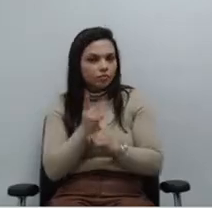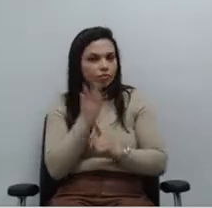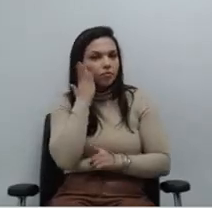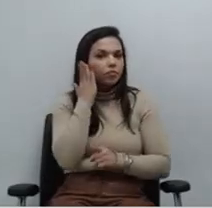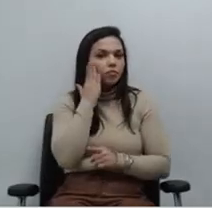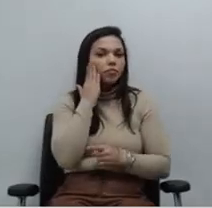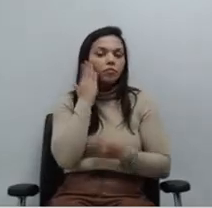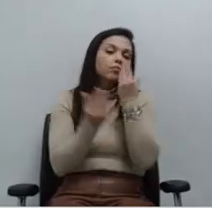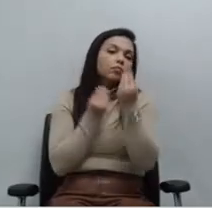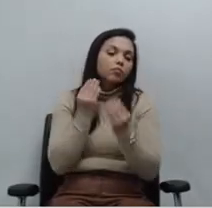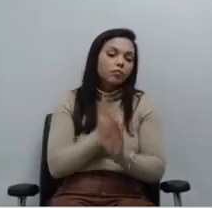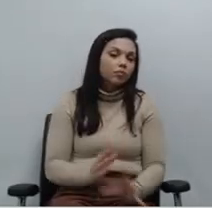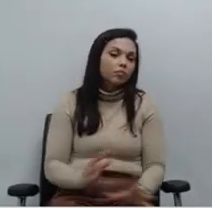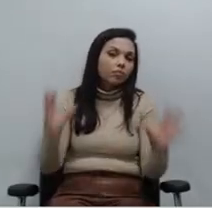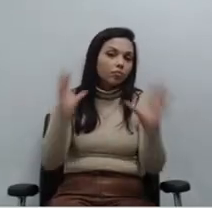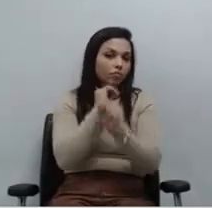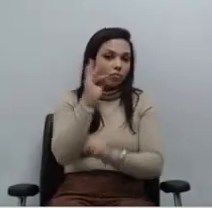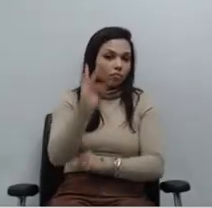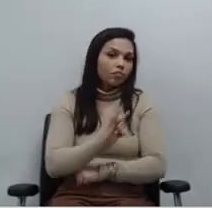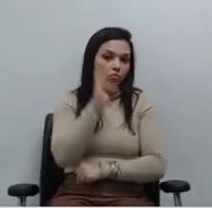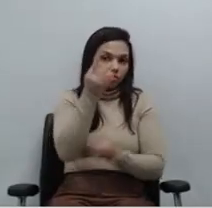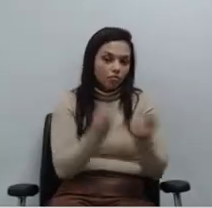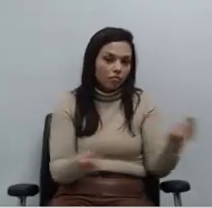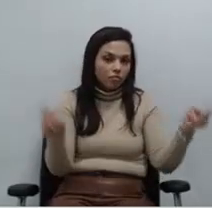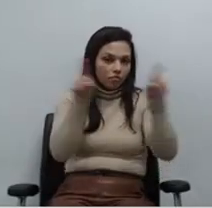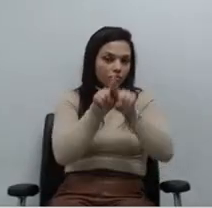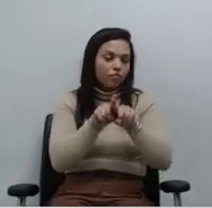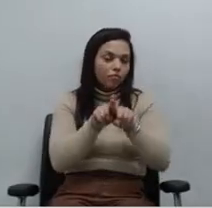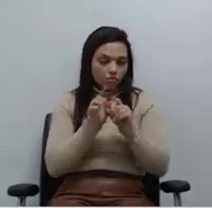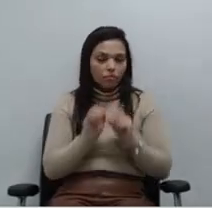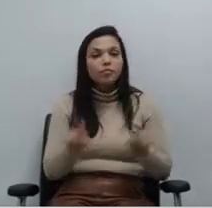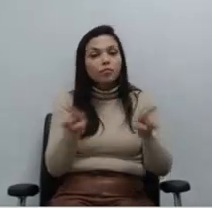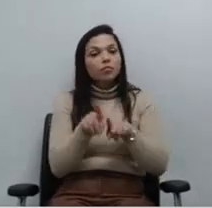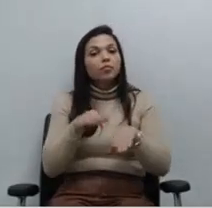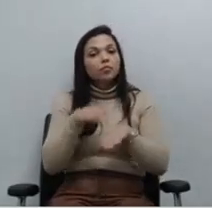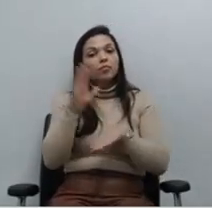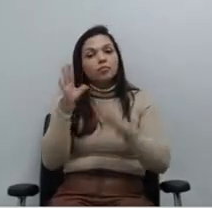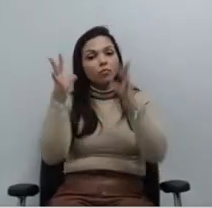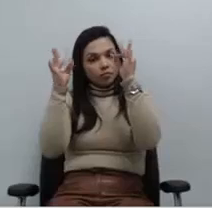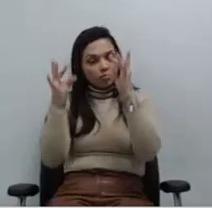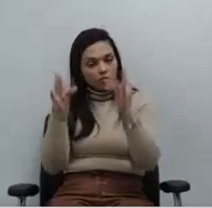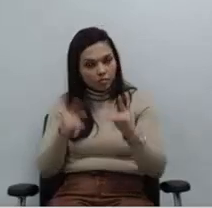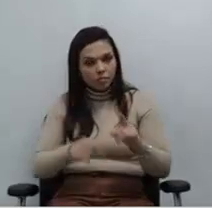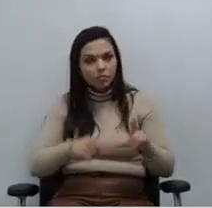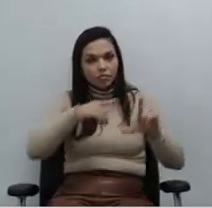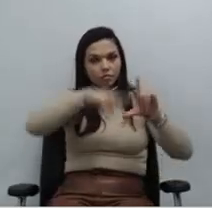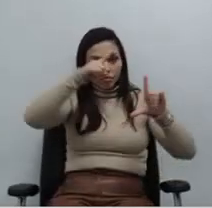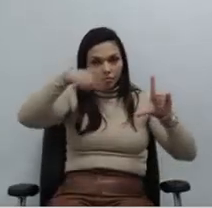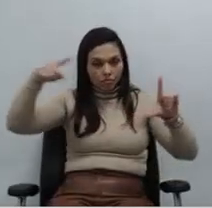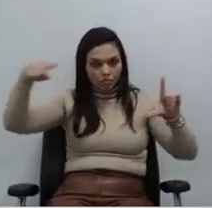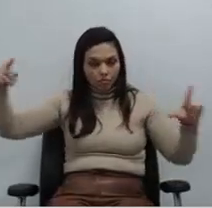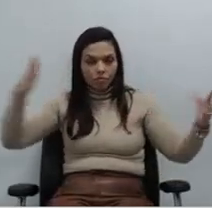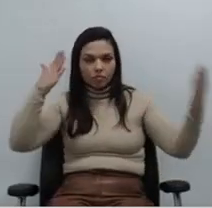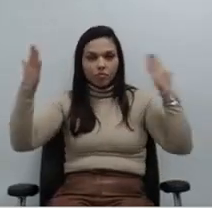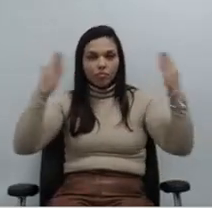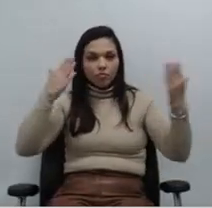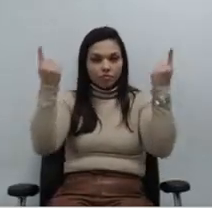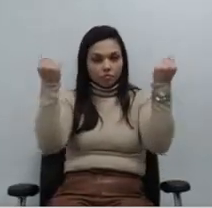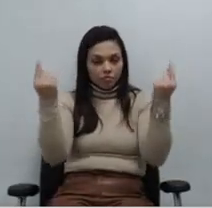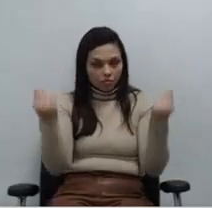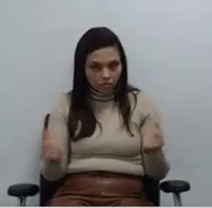previsão da evolução dos gastos com o convênio. 7º, maior detalhamento dos balanços mensais das receitas e das despesas do ano anterior